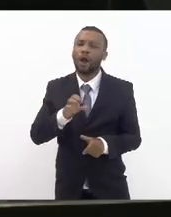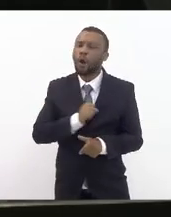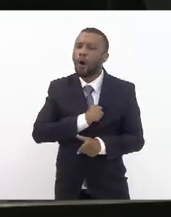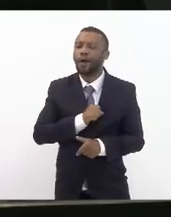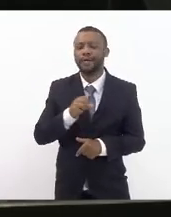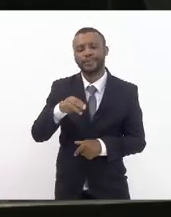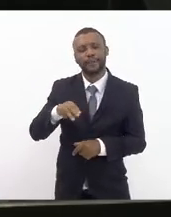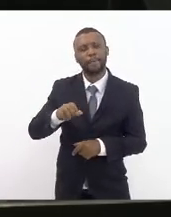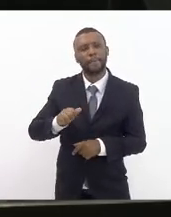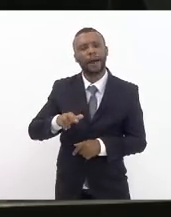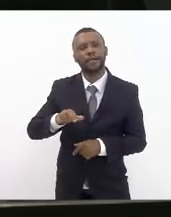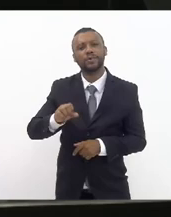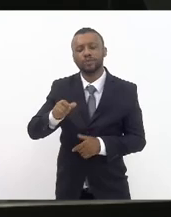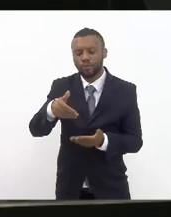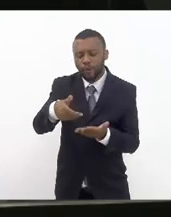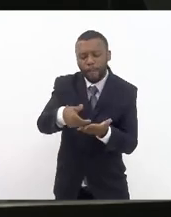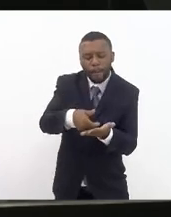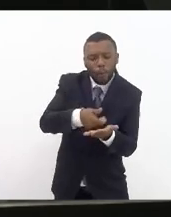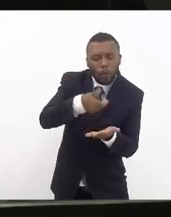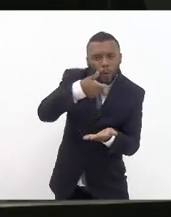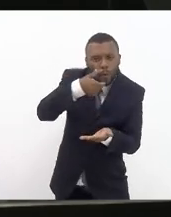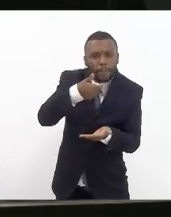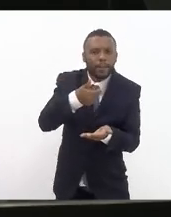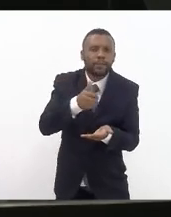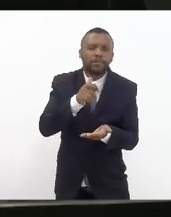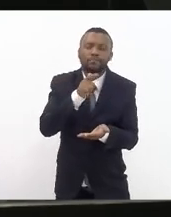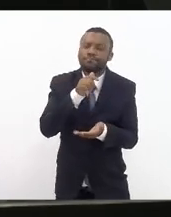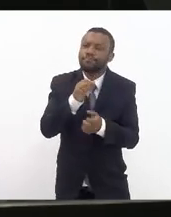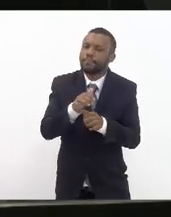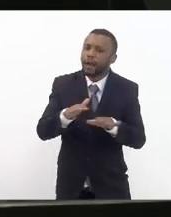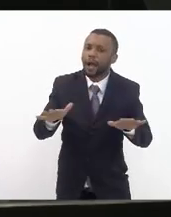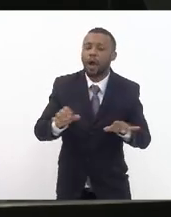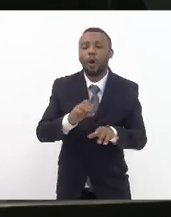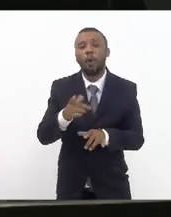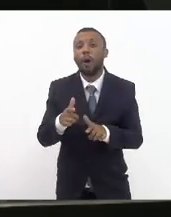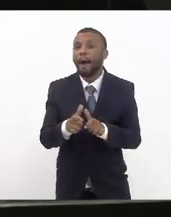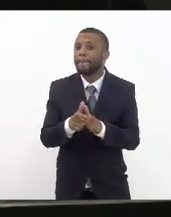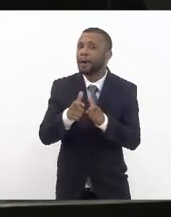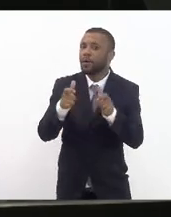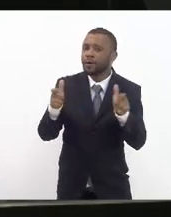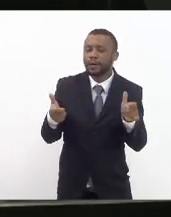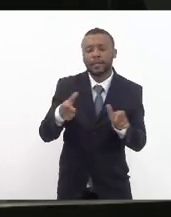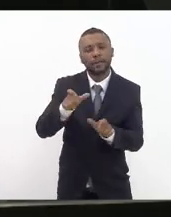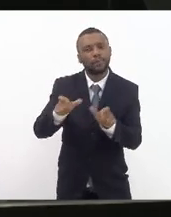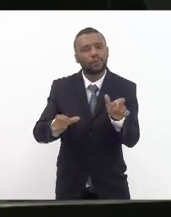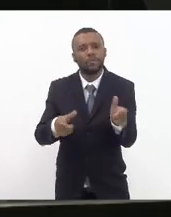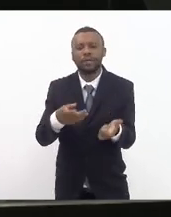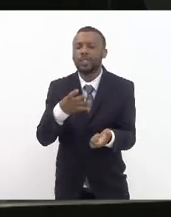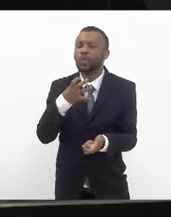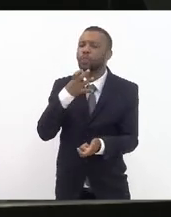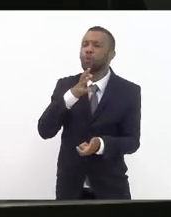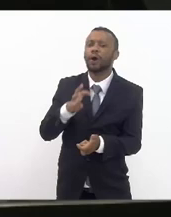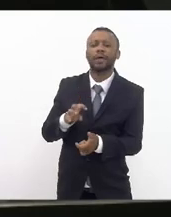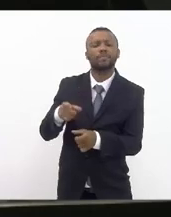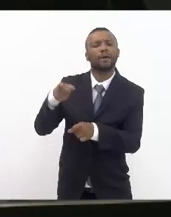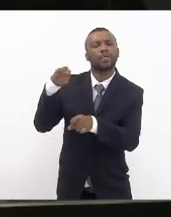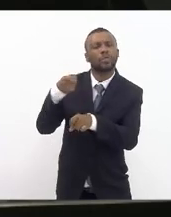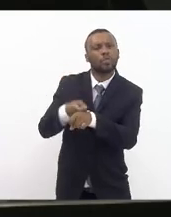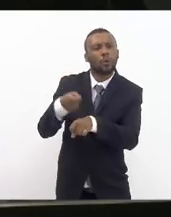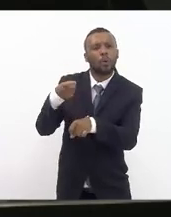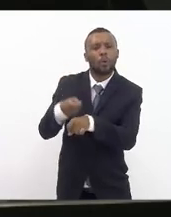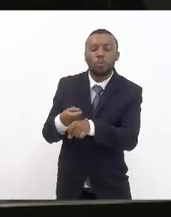mas ninguém, ou a maioria das pessoas, não tem um conhecimento de como é duro, Jari, essas